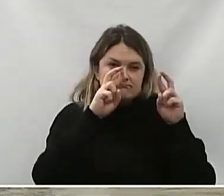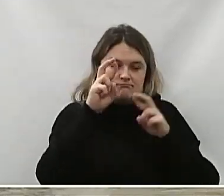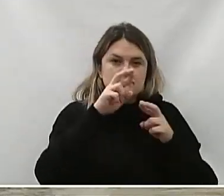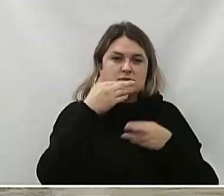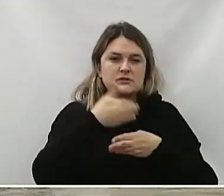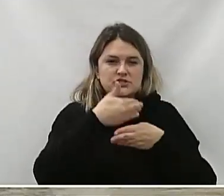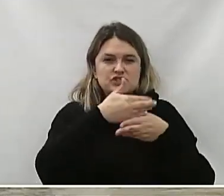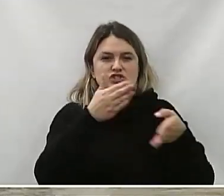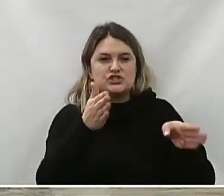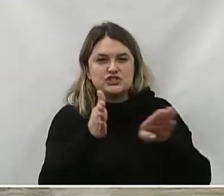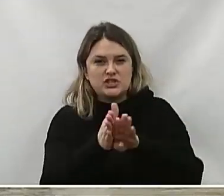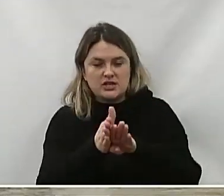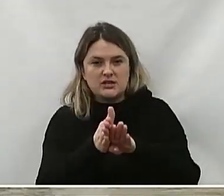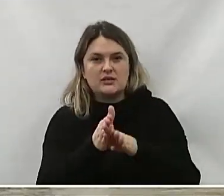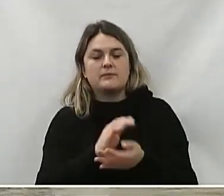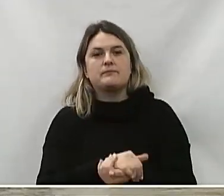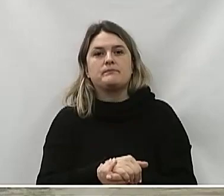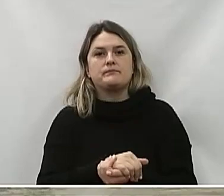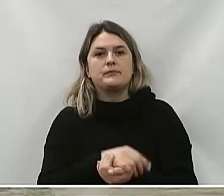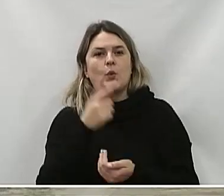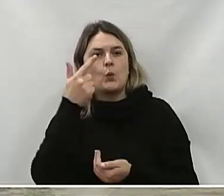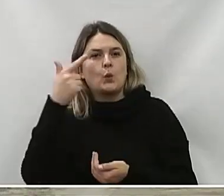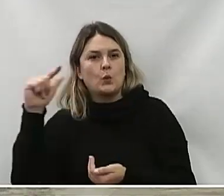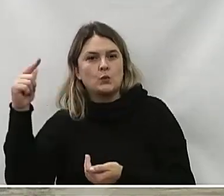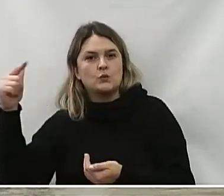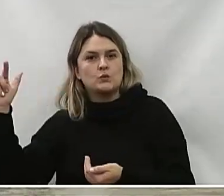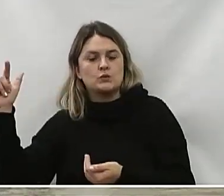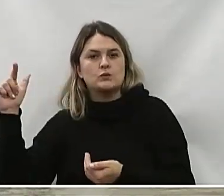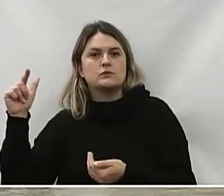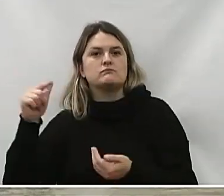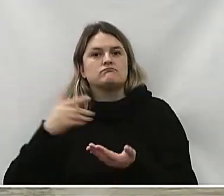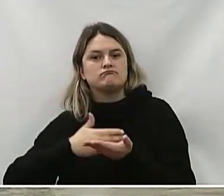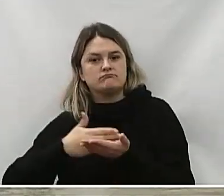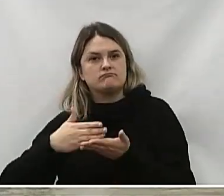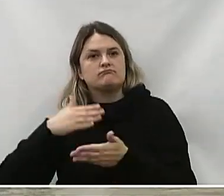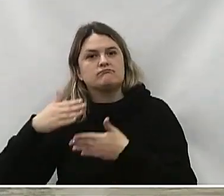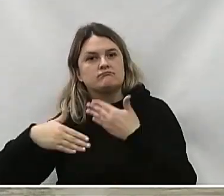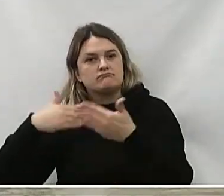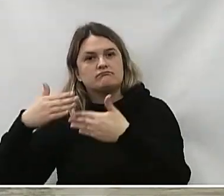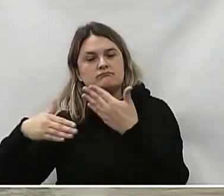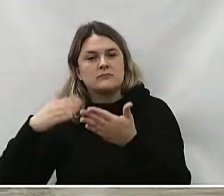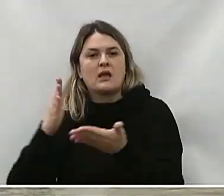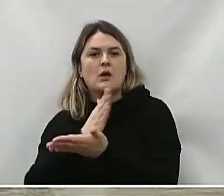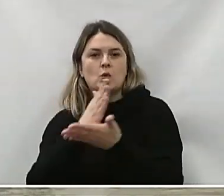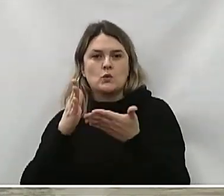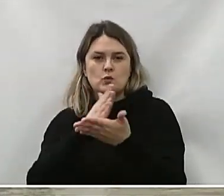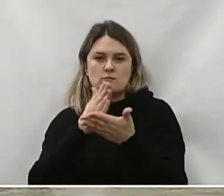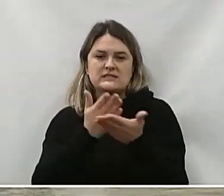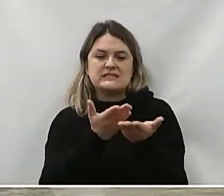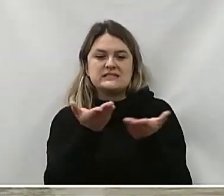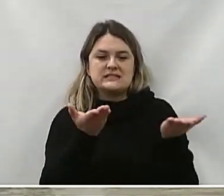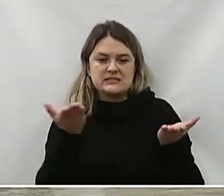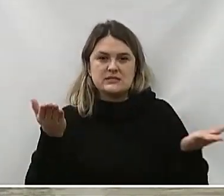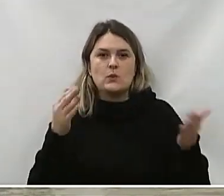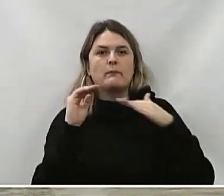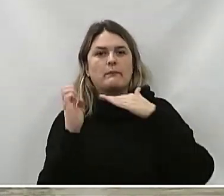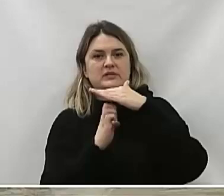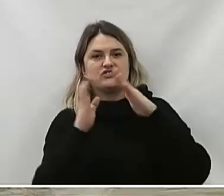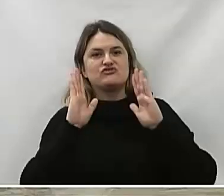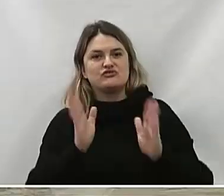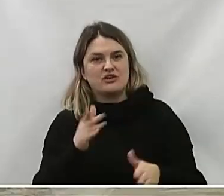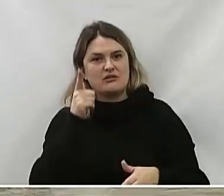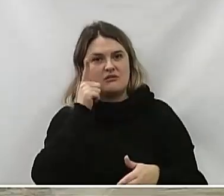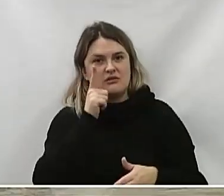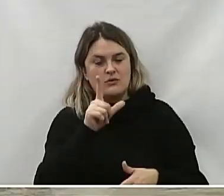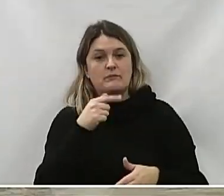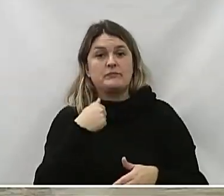chegando e não da Vitória outras obras estão em andamento algumas licitações empresas já ganharam